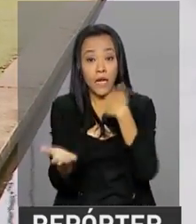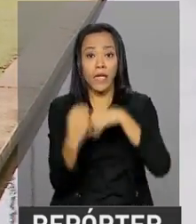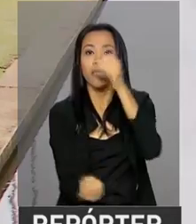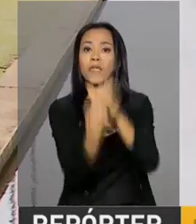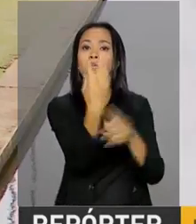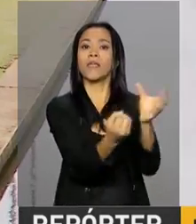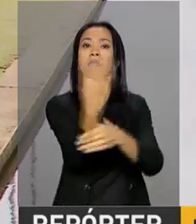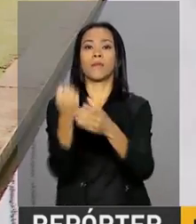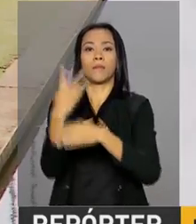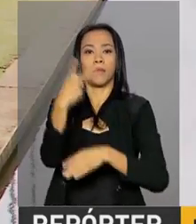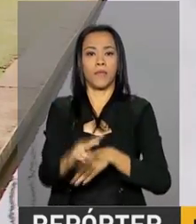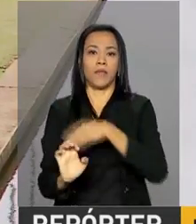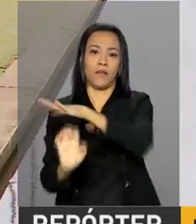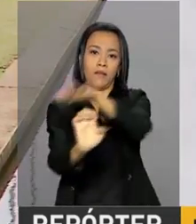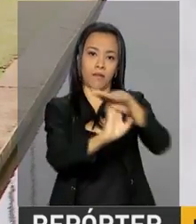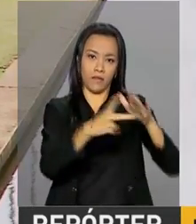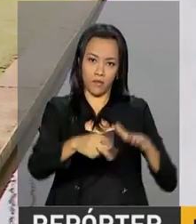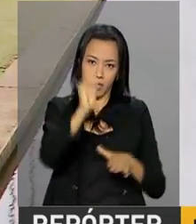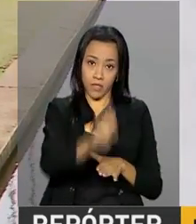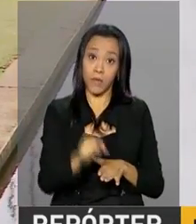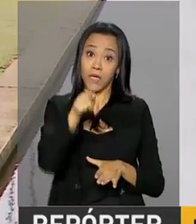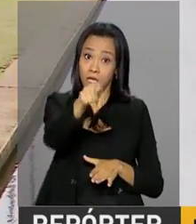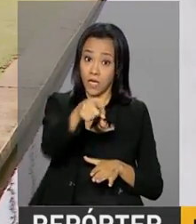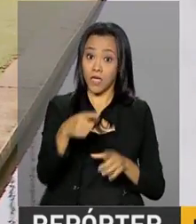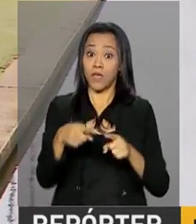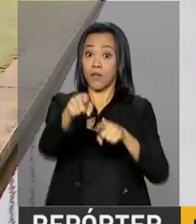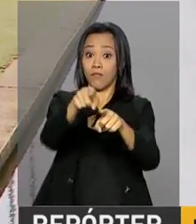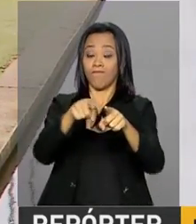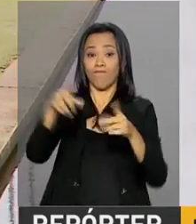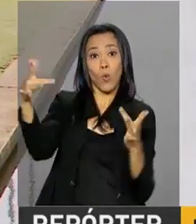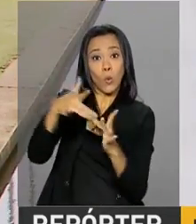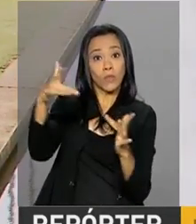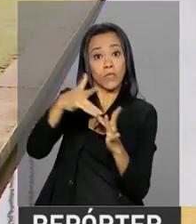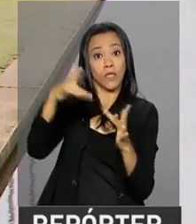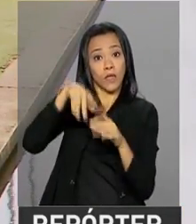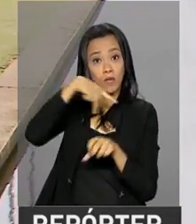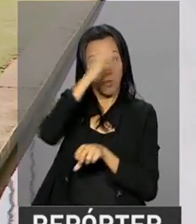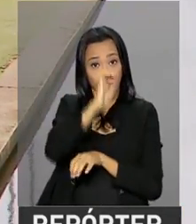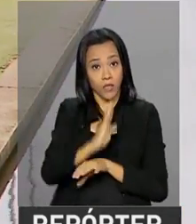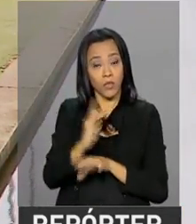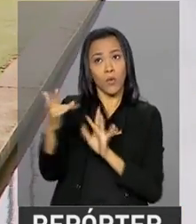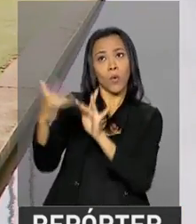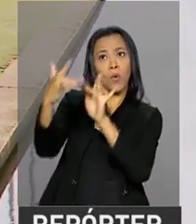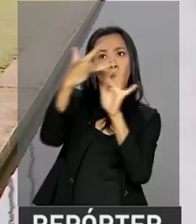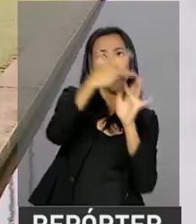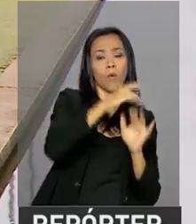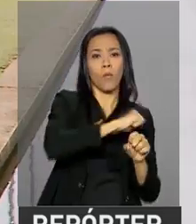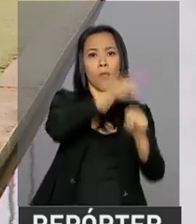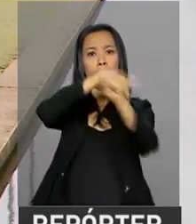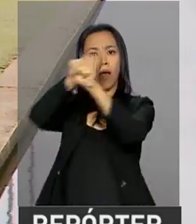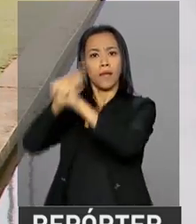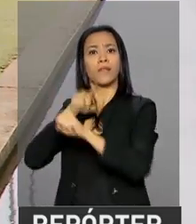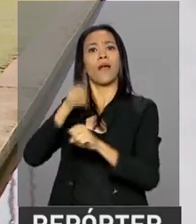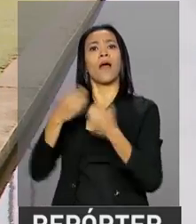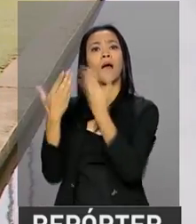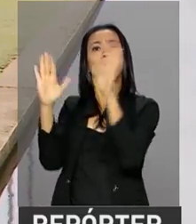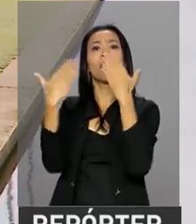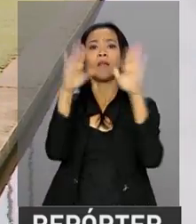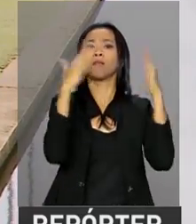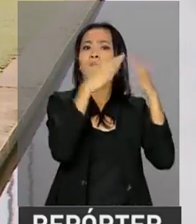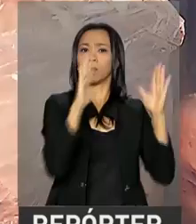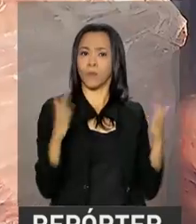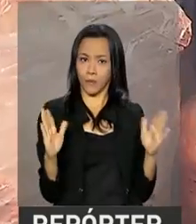comercial brasileira tem alcançado resultados expressivos nesse período exemplo é a abertura de mercados